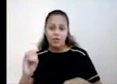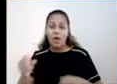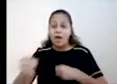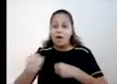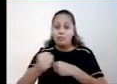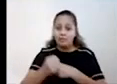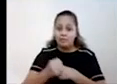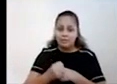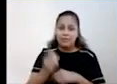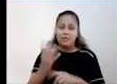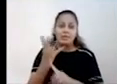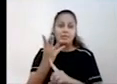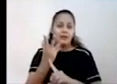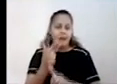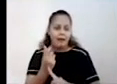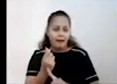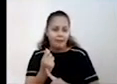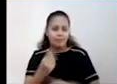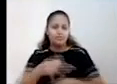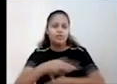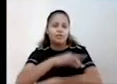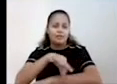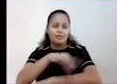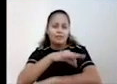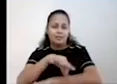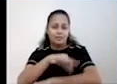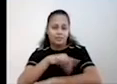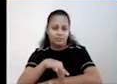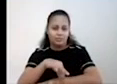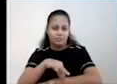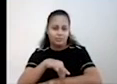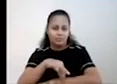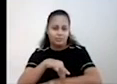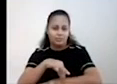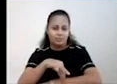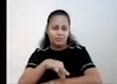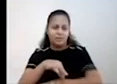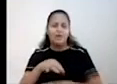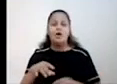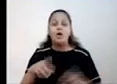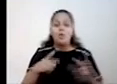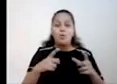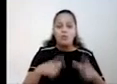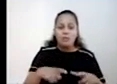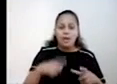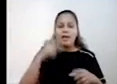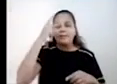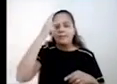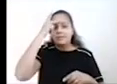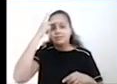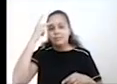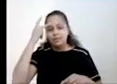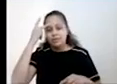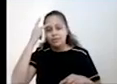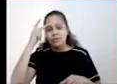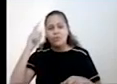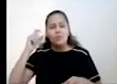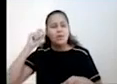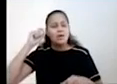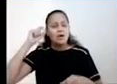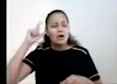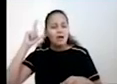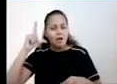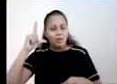e arquitetura. Oiticica concebeu espaços em que as pessoas pudessem entrar e ampliar sua